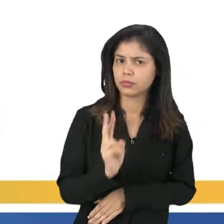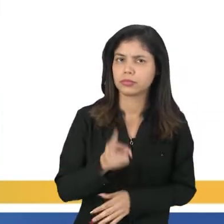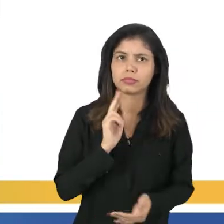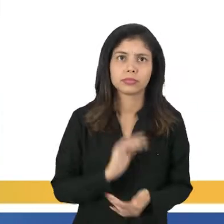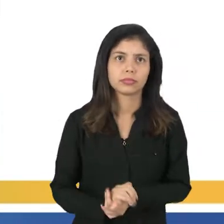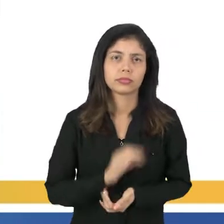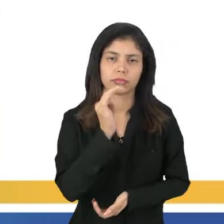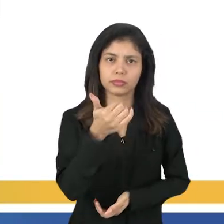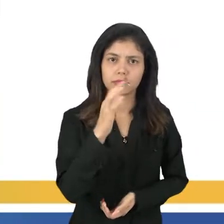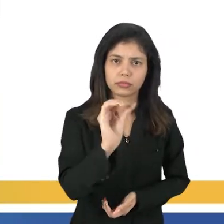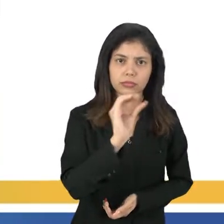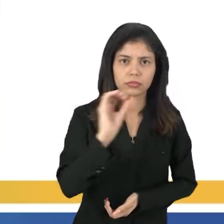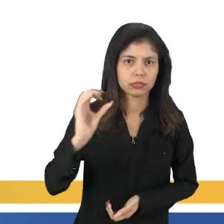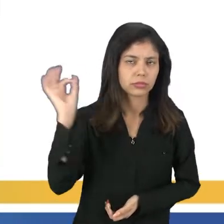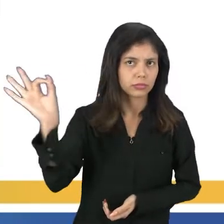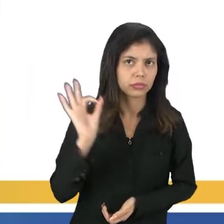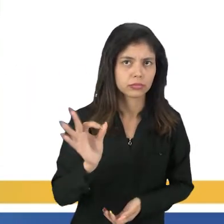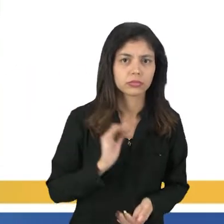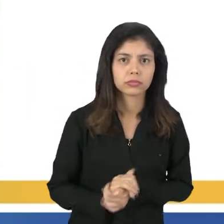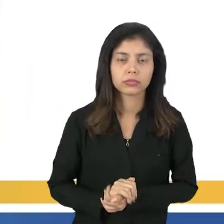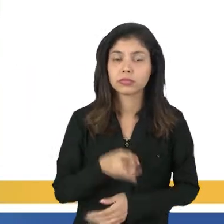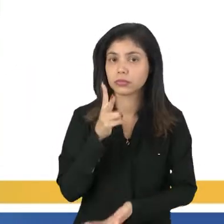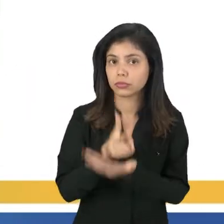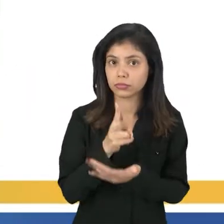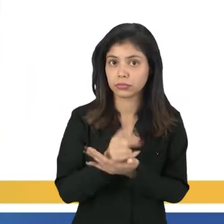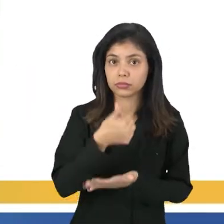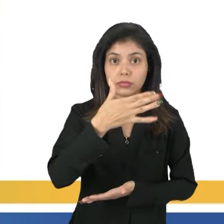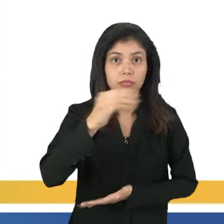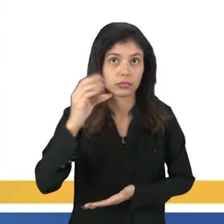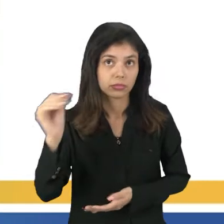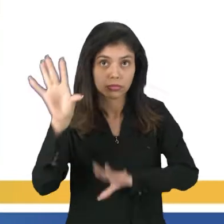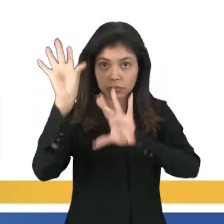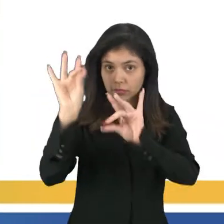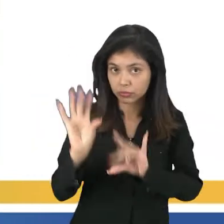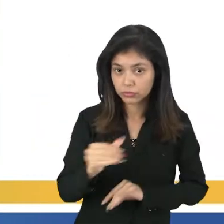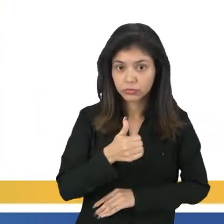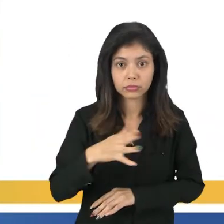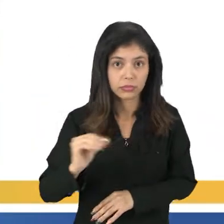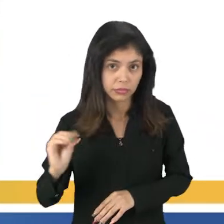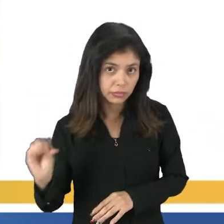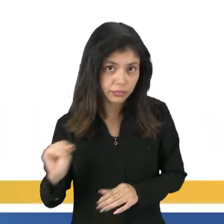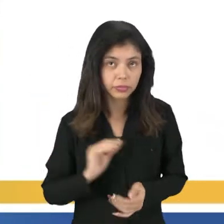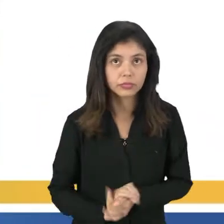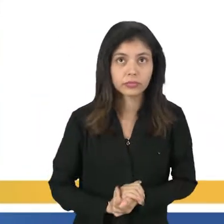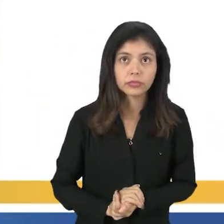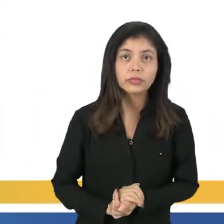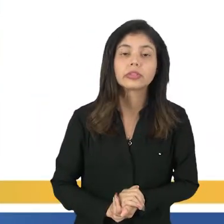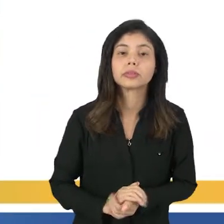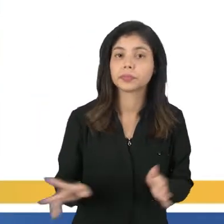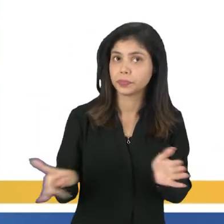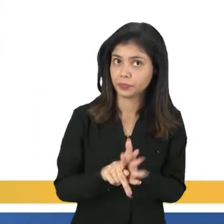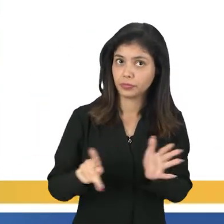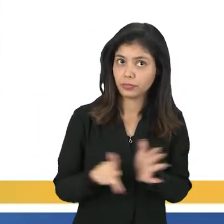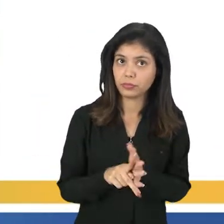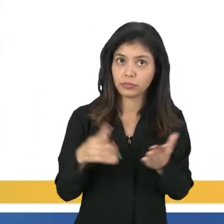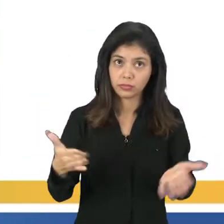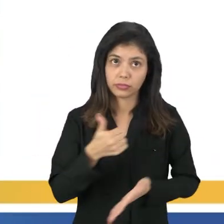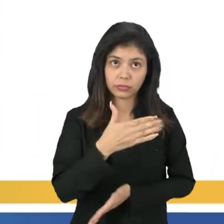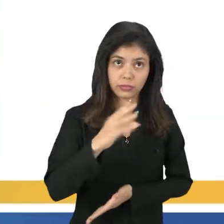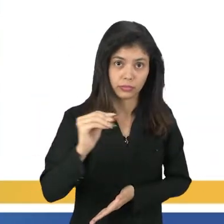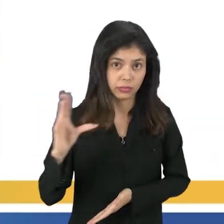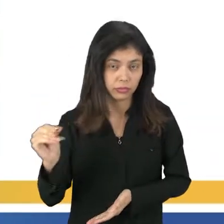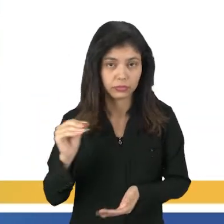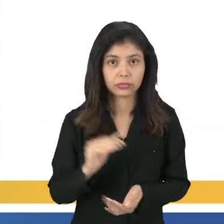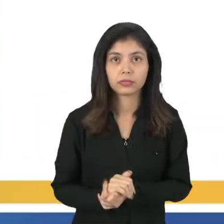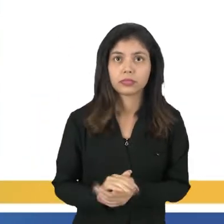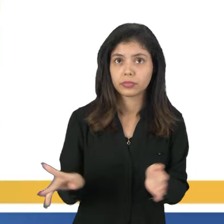por 100%, que significa das 100 partes em cada uma das 100. E é equivalente a 100 sobre 100,